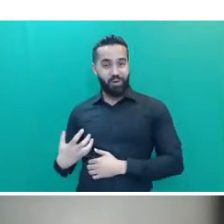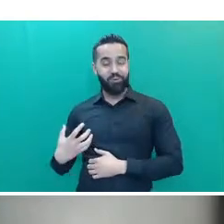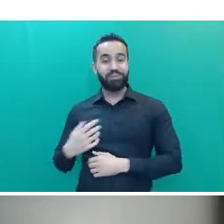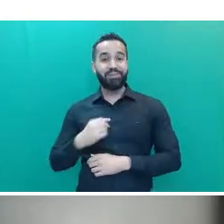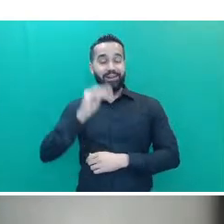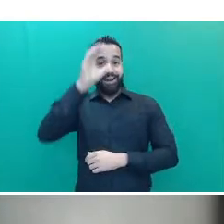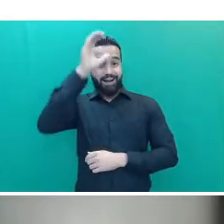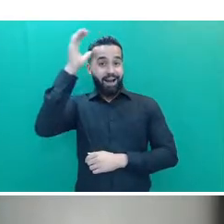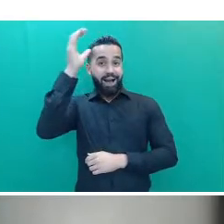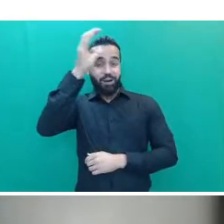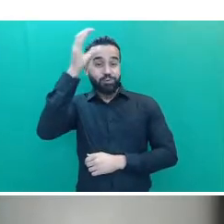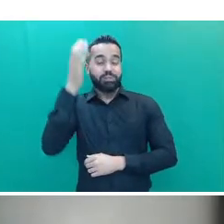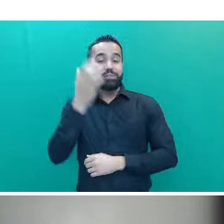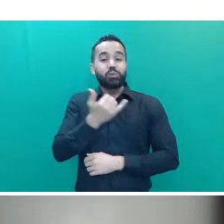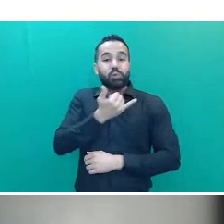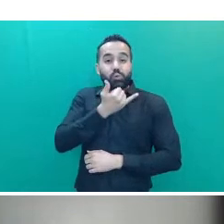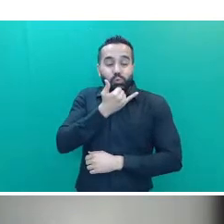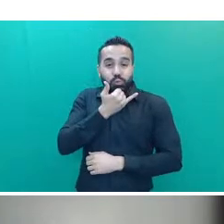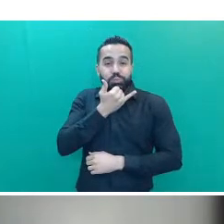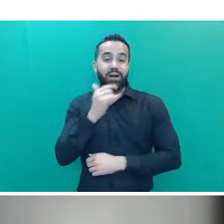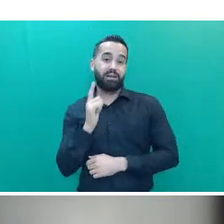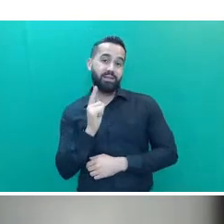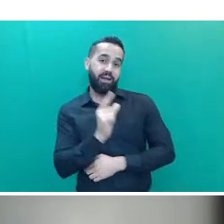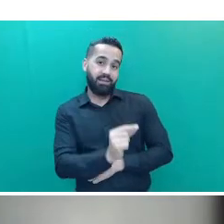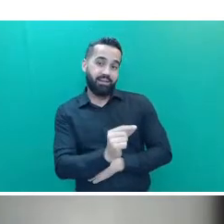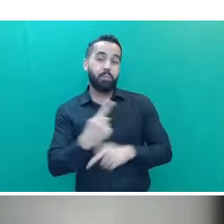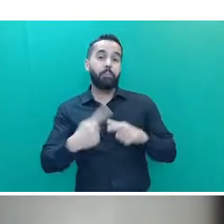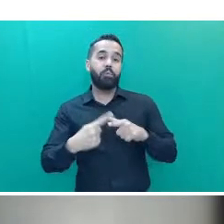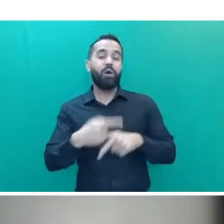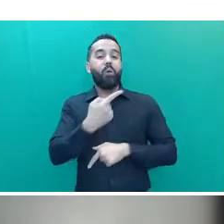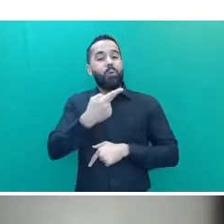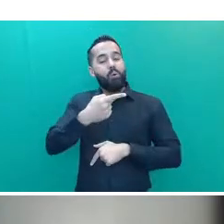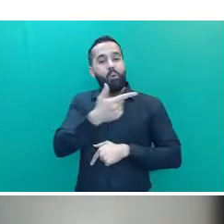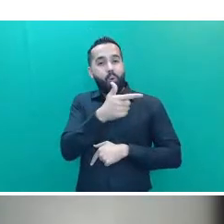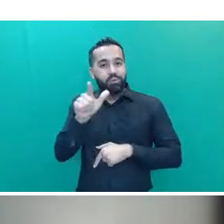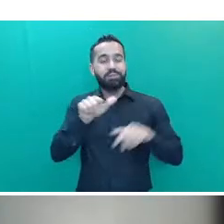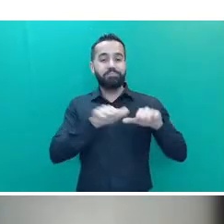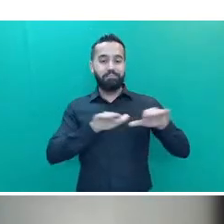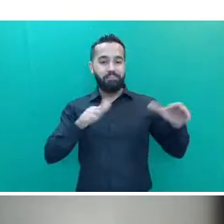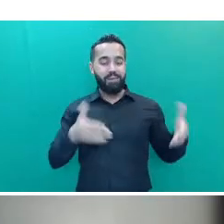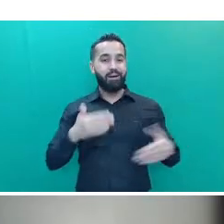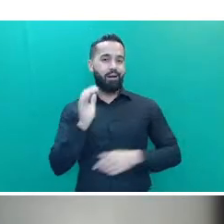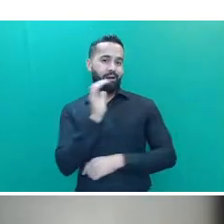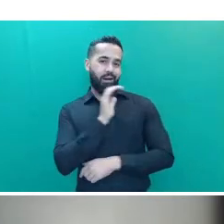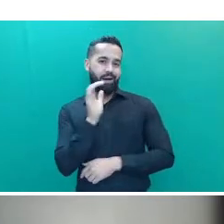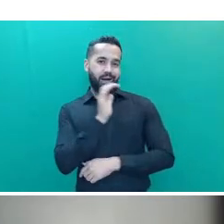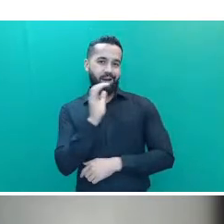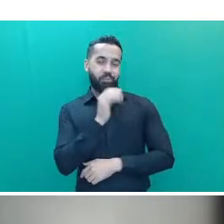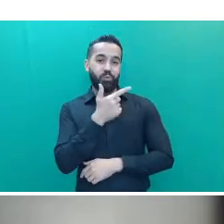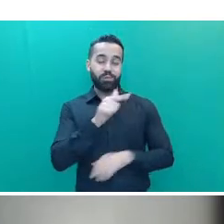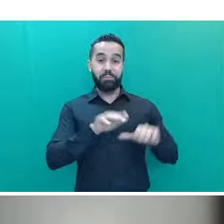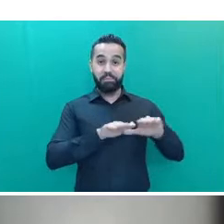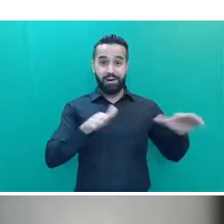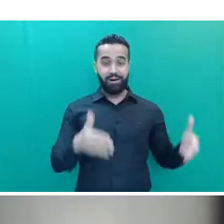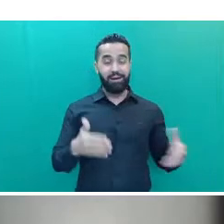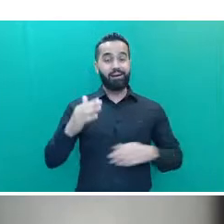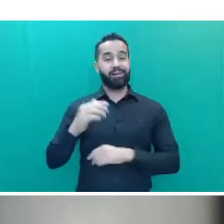tem uma outra banca agora, então ele teve que não conseguir esperar, então ele teve que sair correndo. A Anabel e o Carlos,